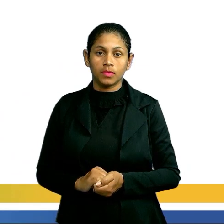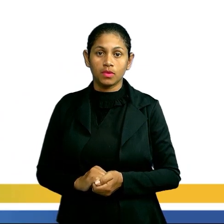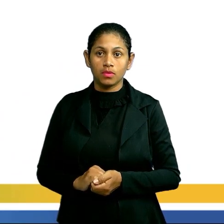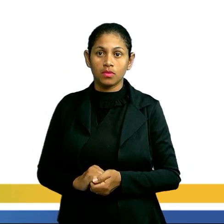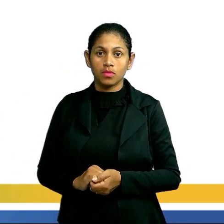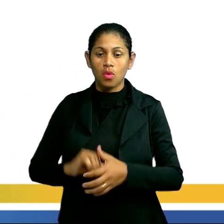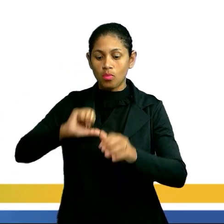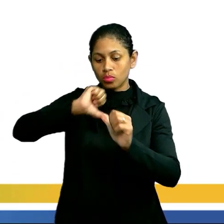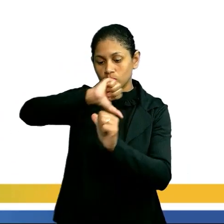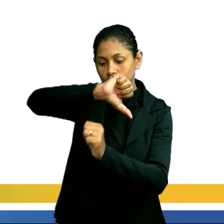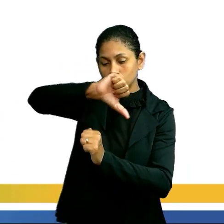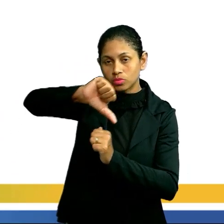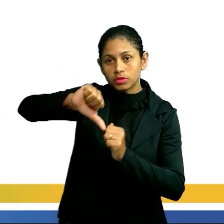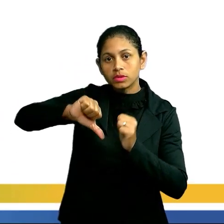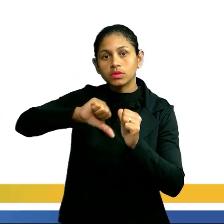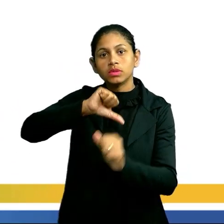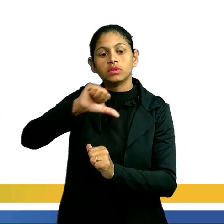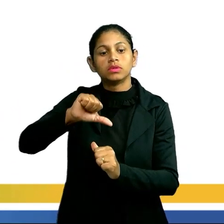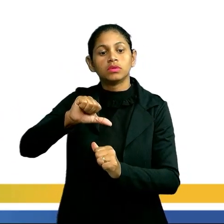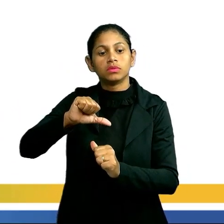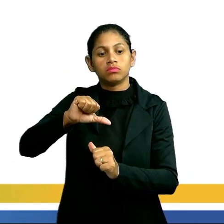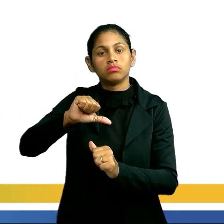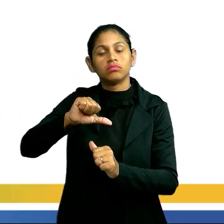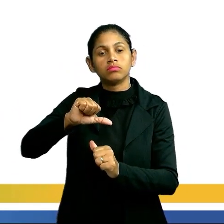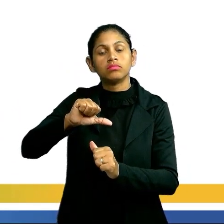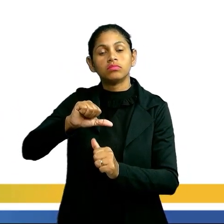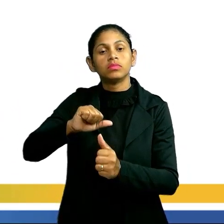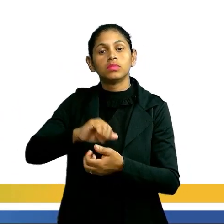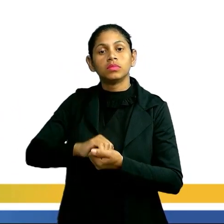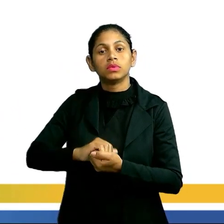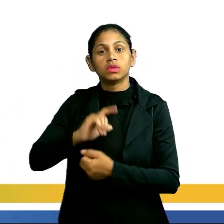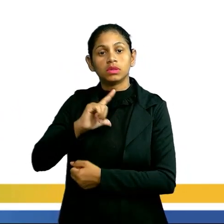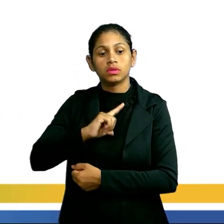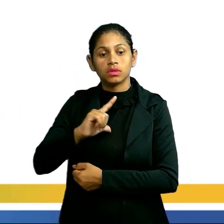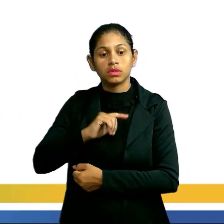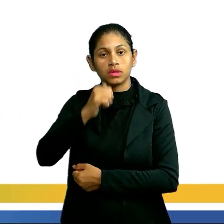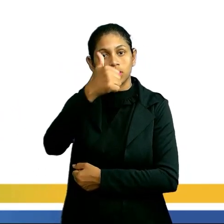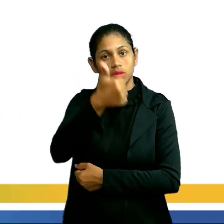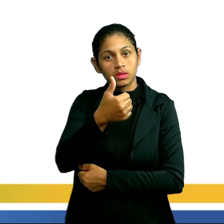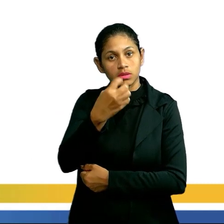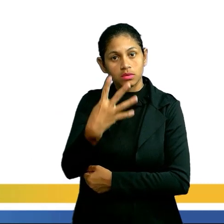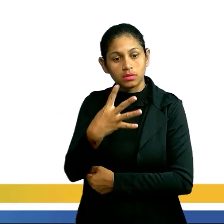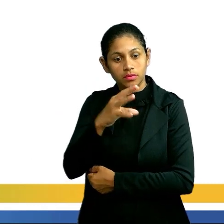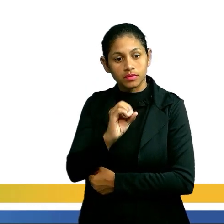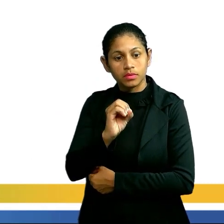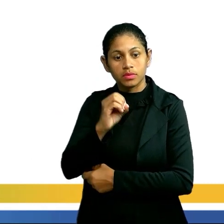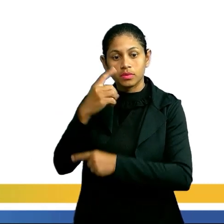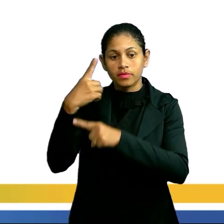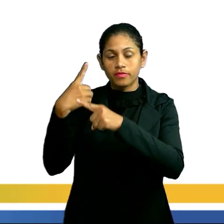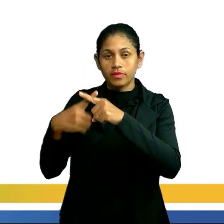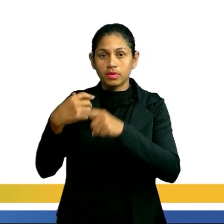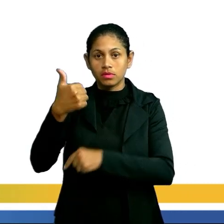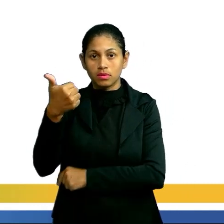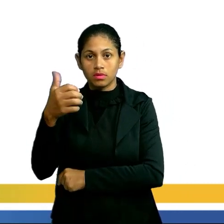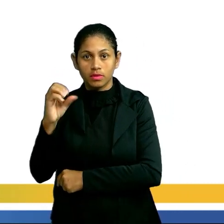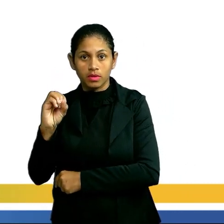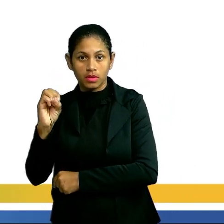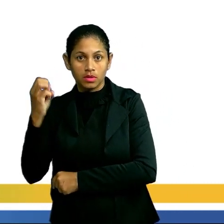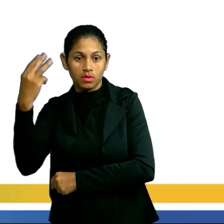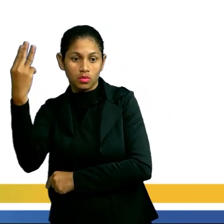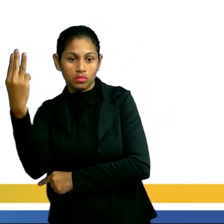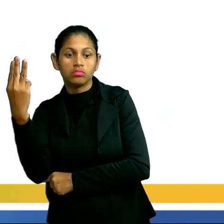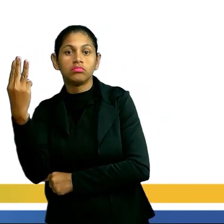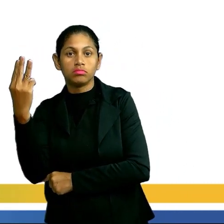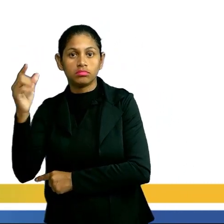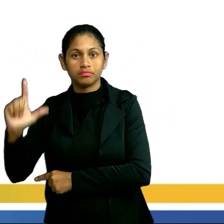convertendo isso para notação científica, temos 140 vezes 10 elevado ao cubo litros.